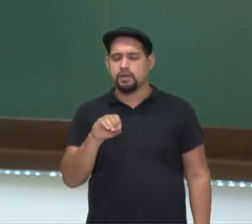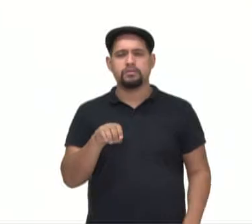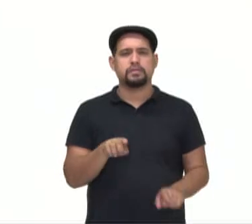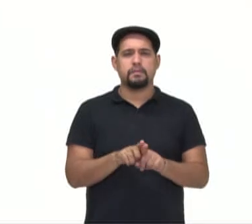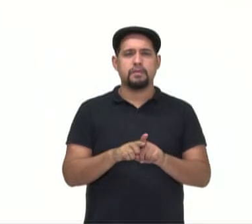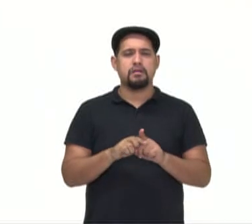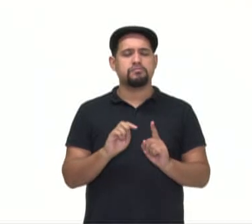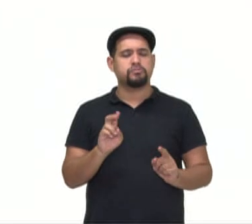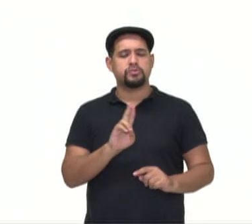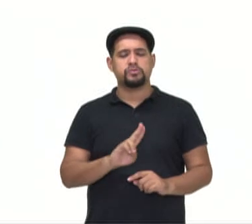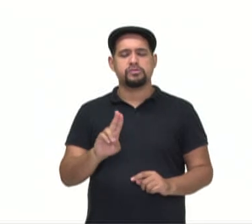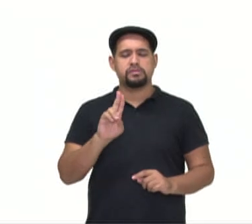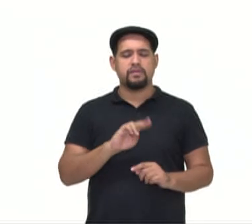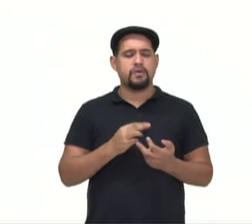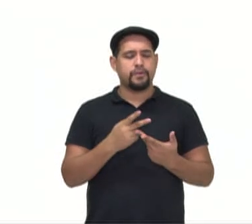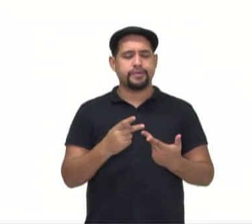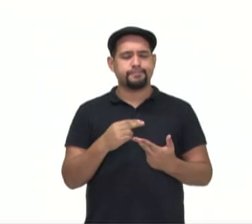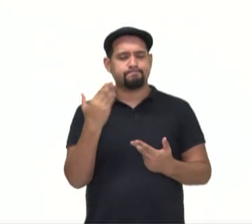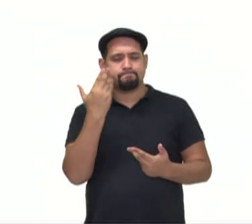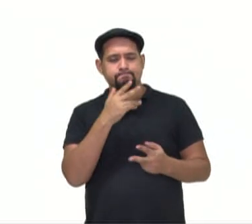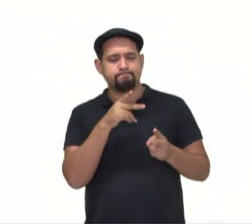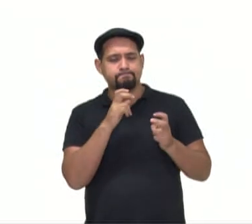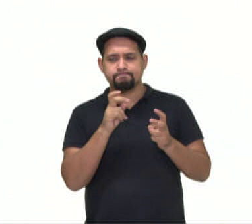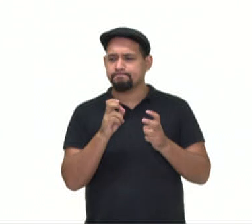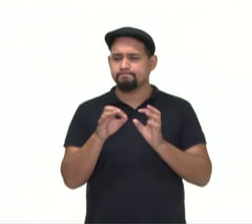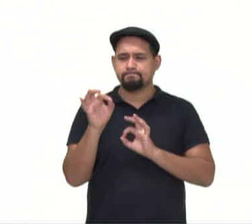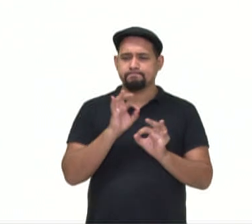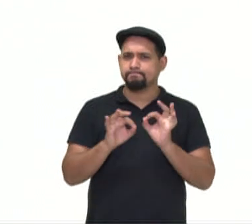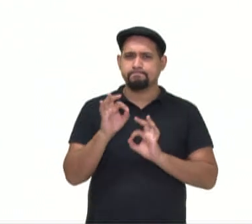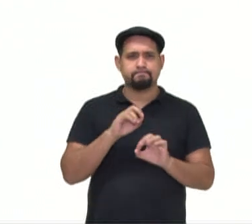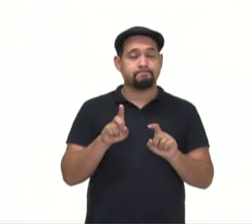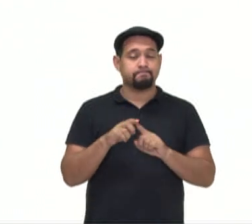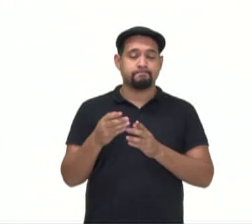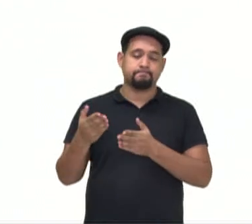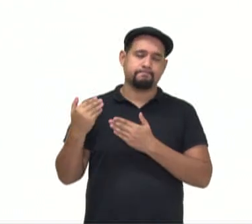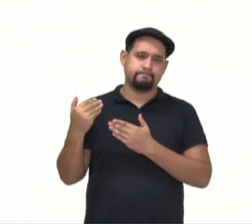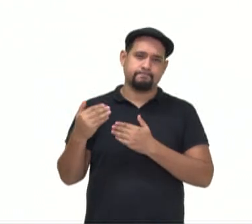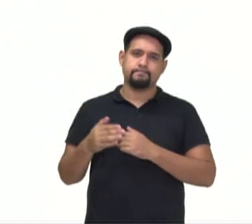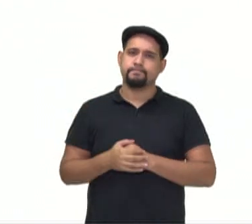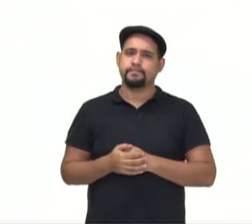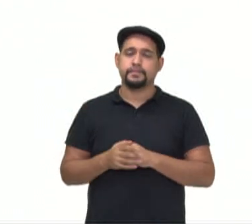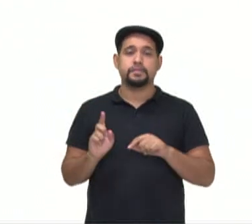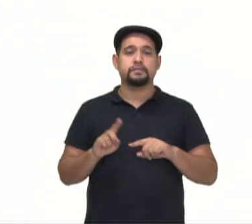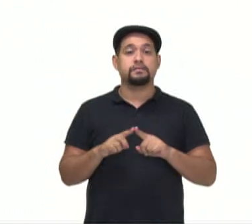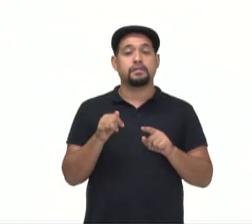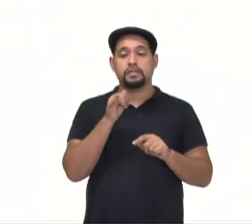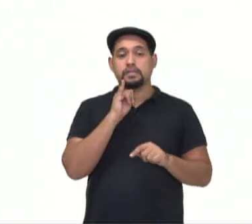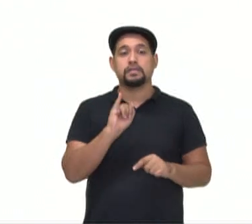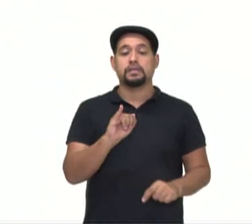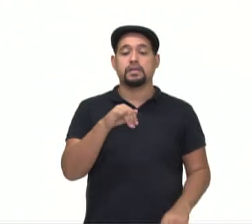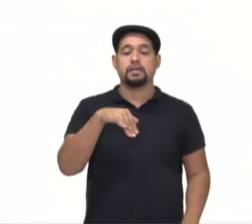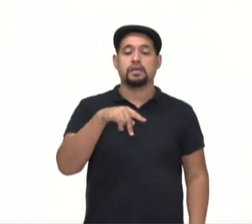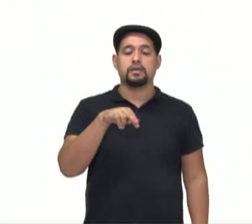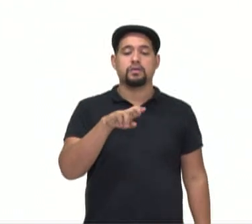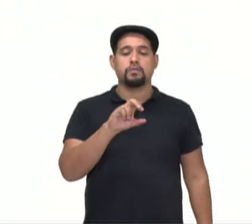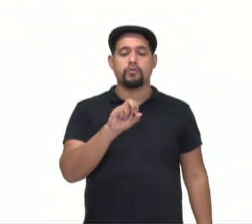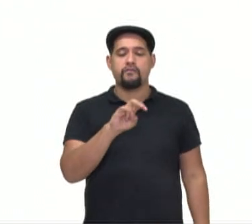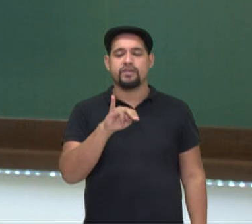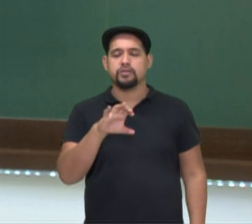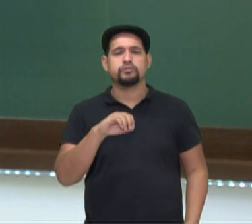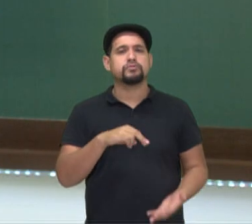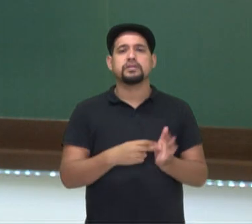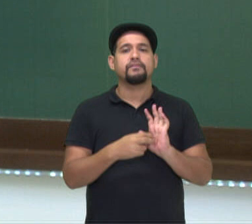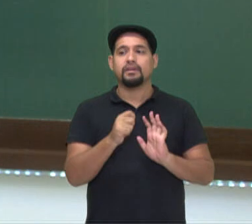artistas para ensinar algo não previsto, não preparado antecipadamente. Então, a improvisação teatral, ela acontece